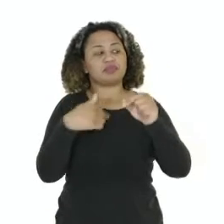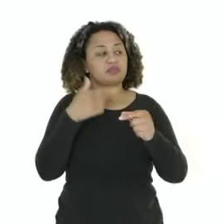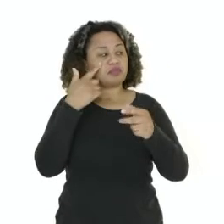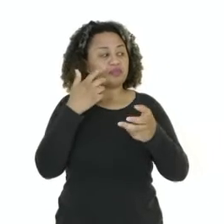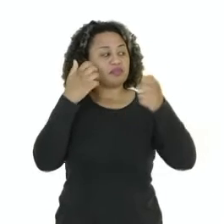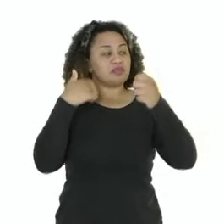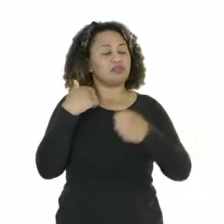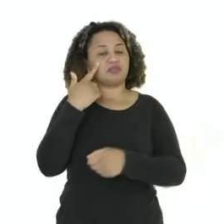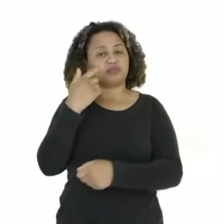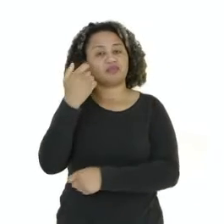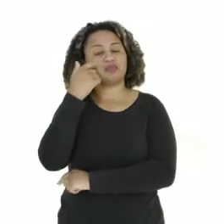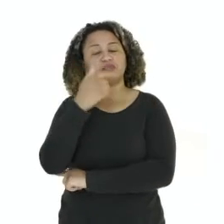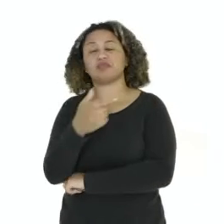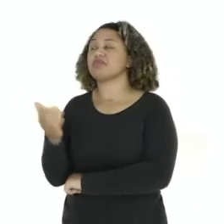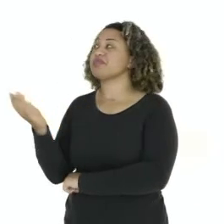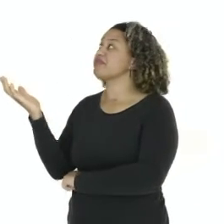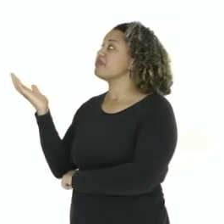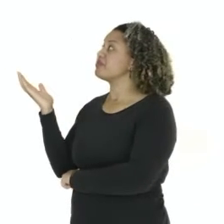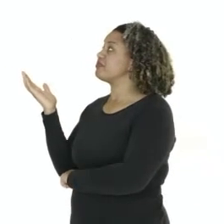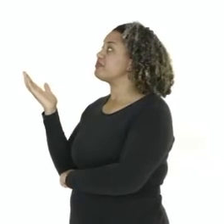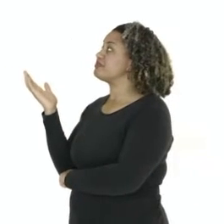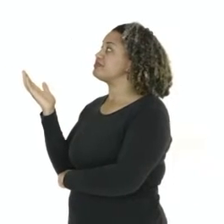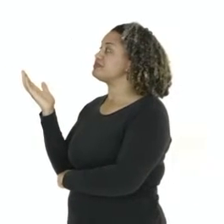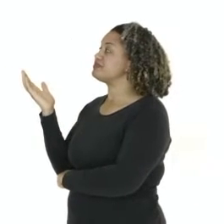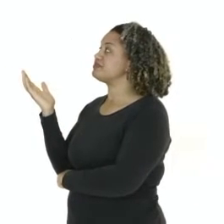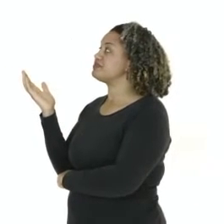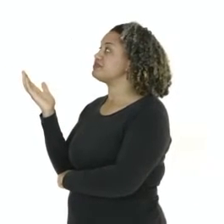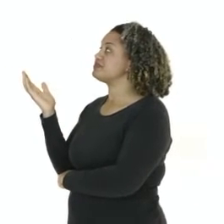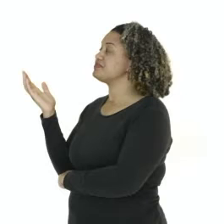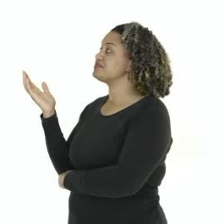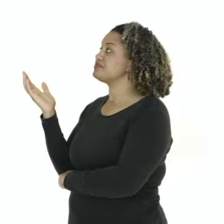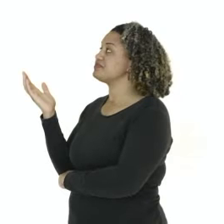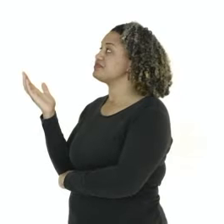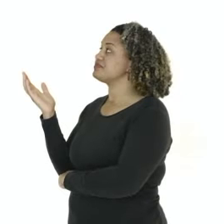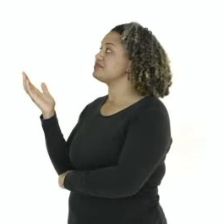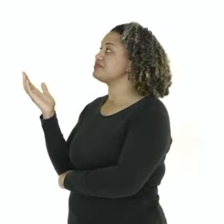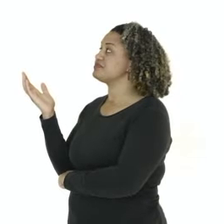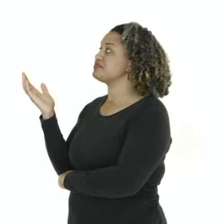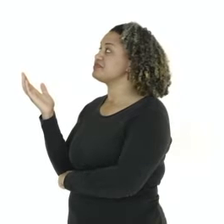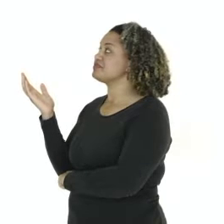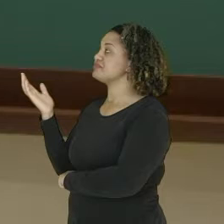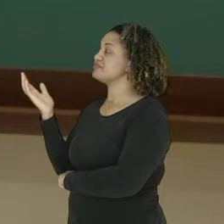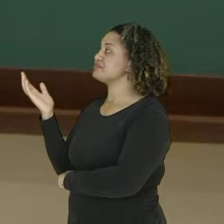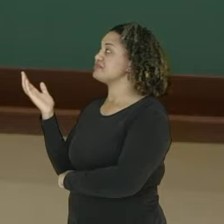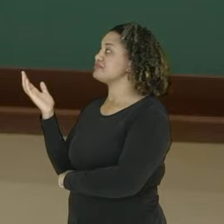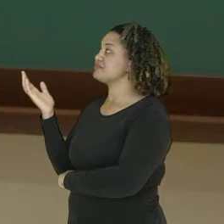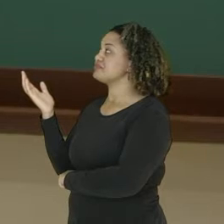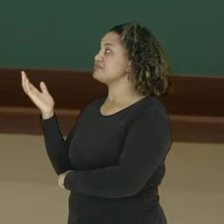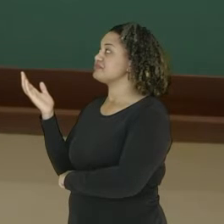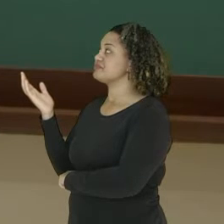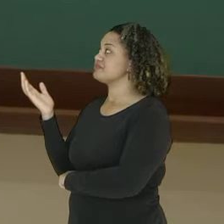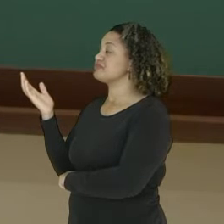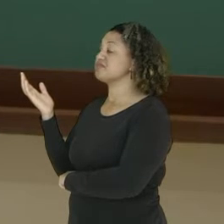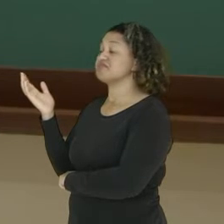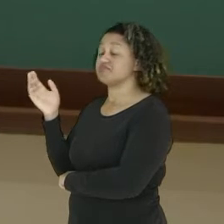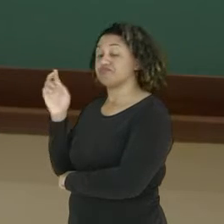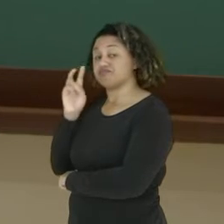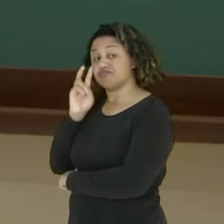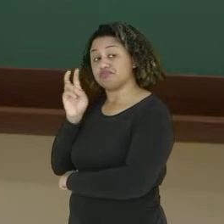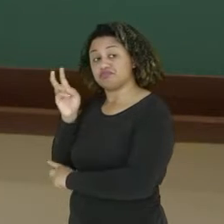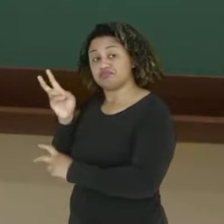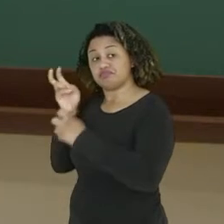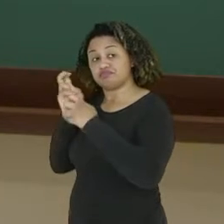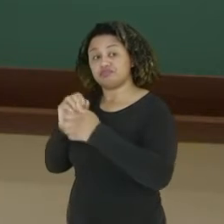interessante. Como eu já mencionei, dá uma olhada nesse GIF, a amplitude da onda FM,